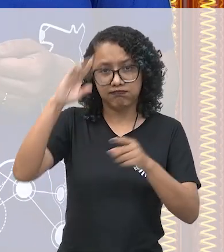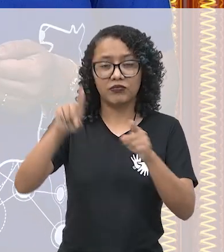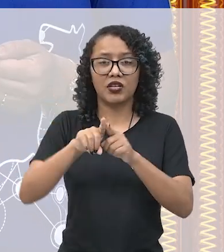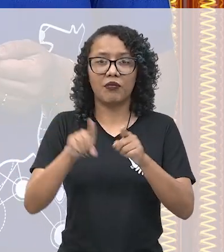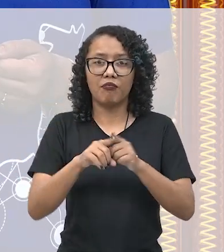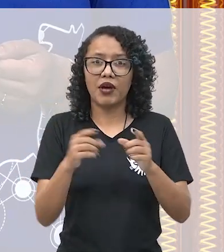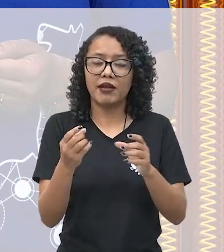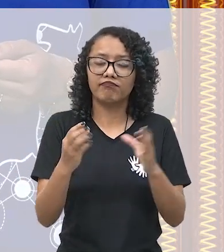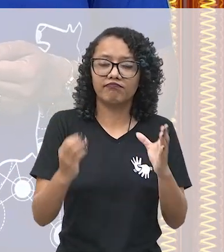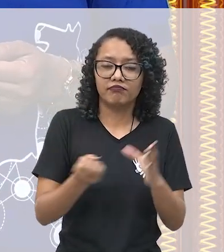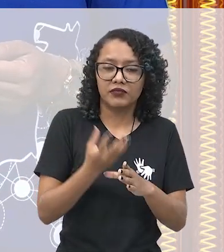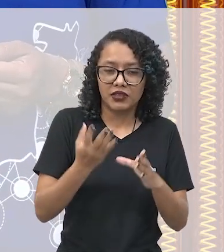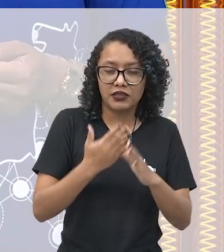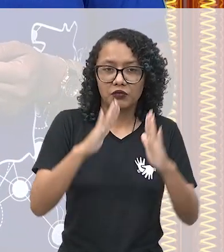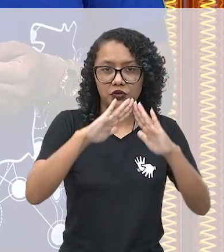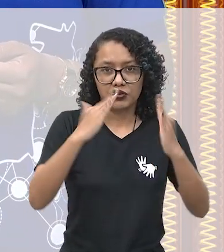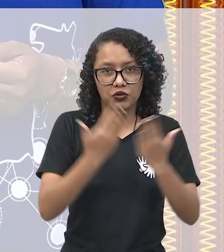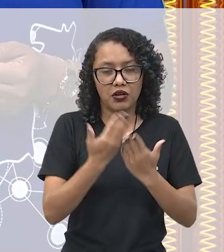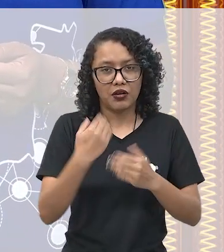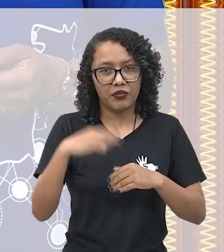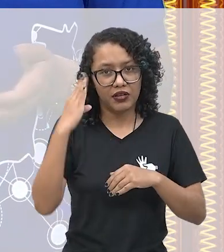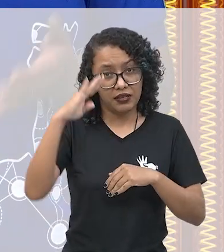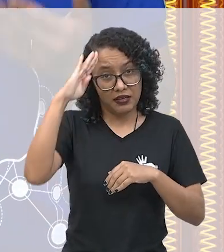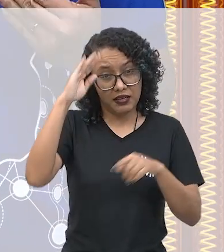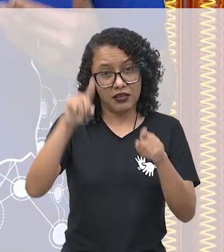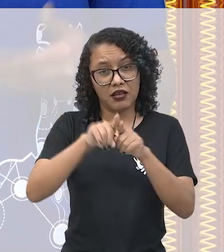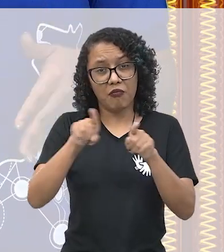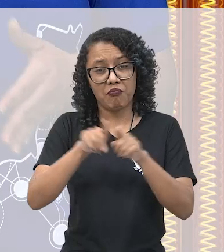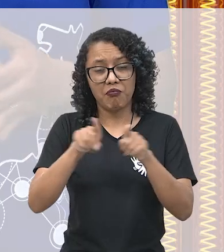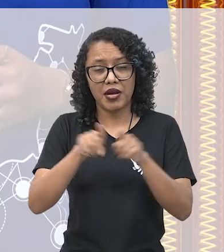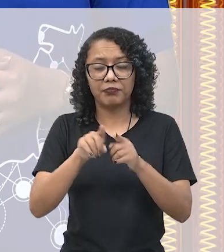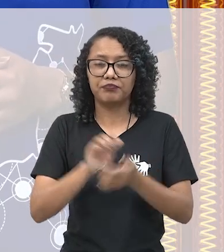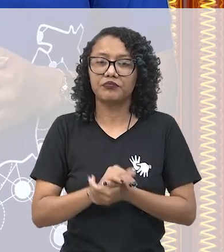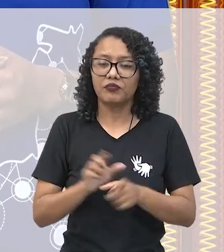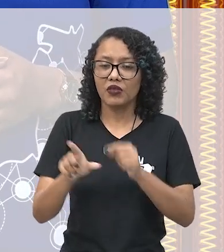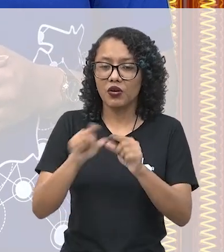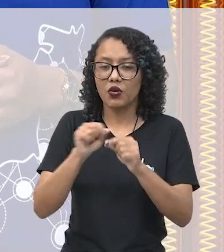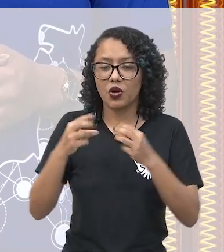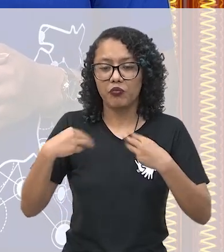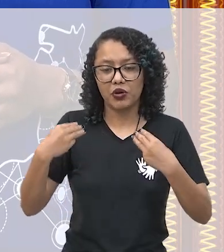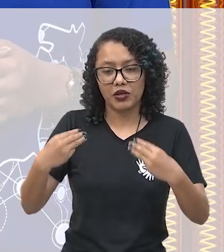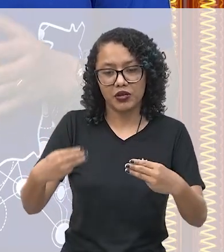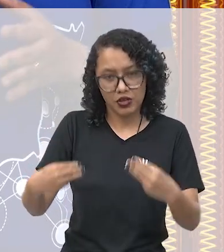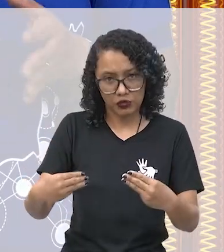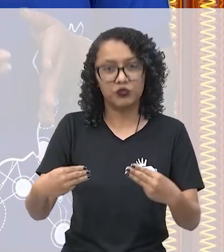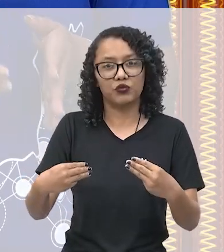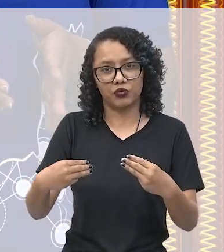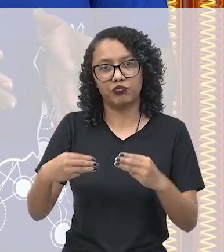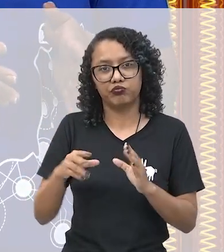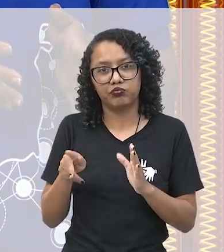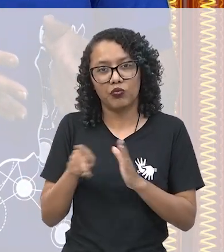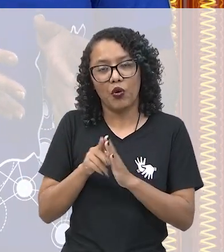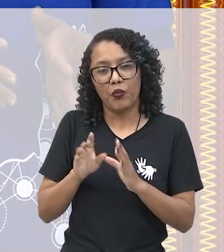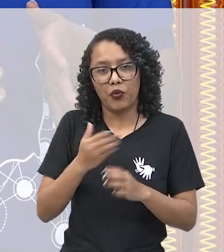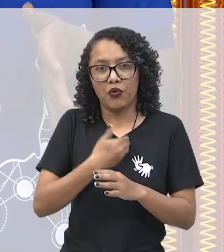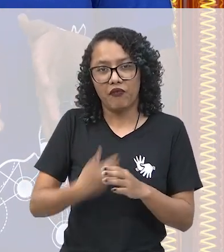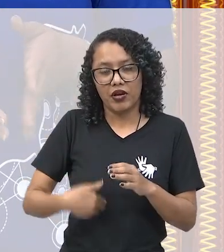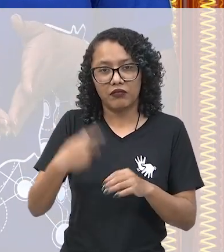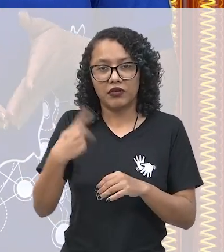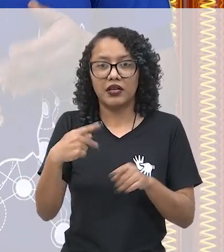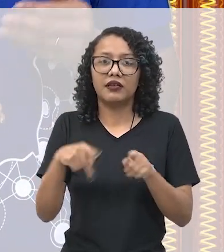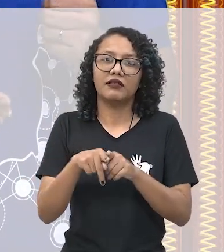e nomear ministros para seu gabinete. Outra característica do governo dele são justamente